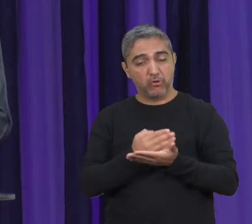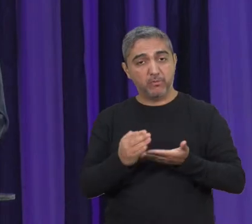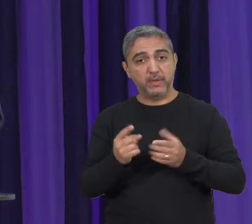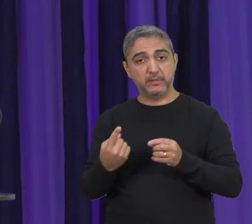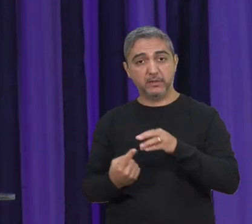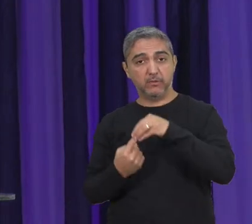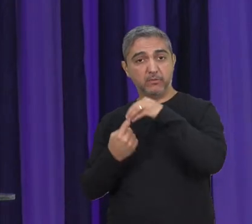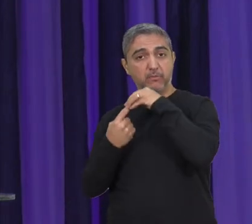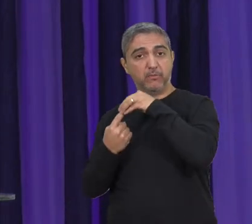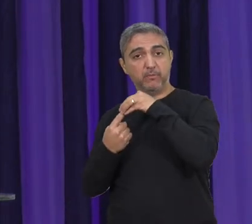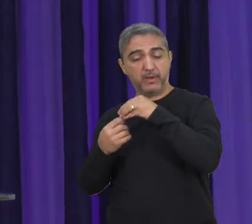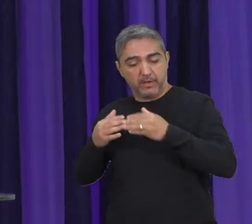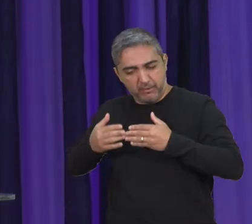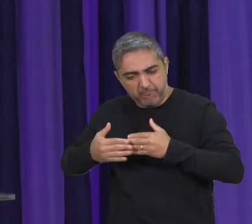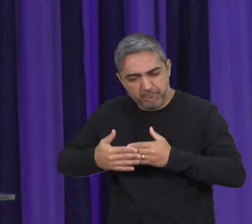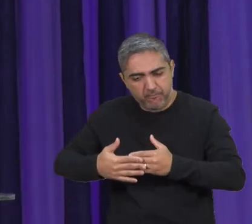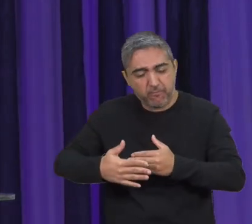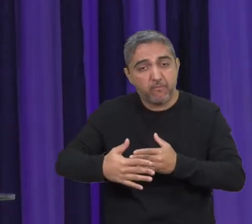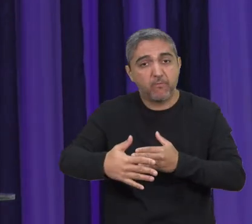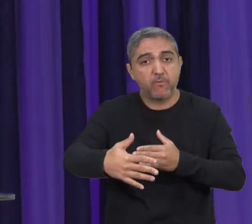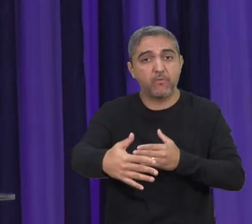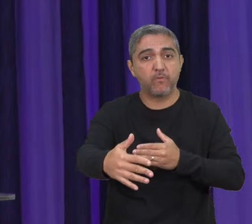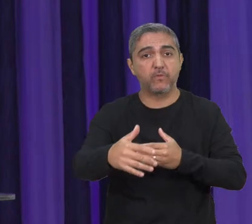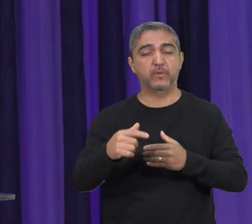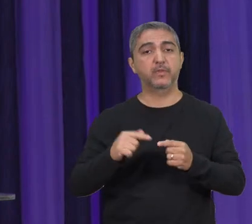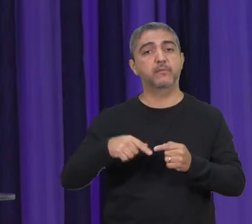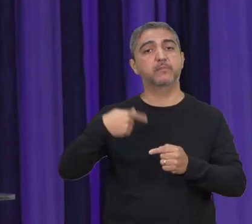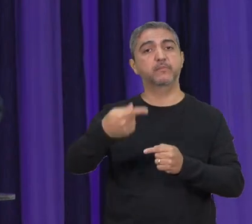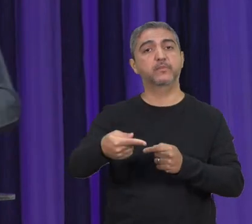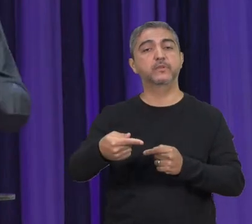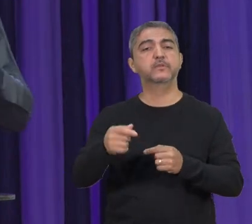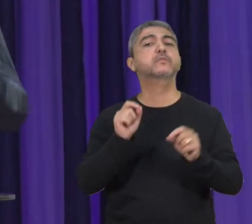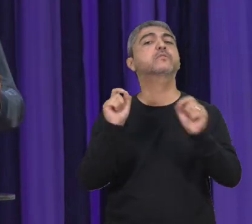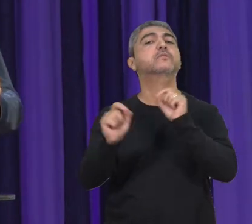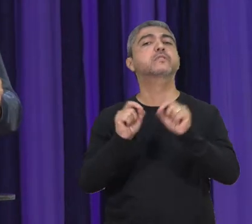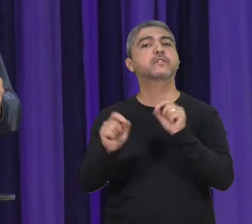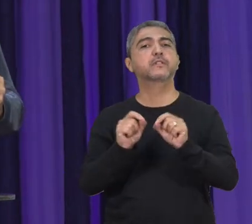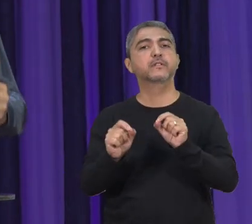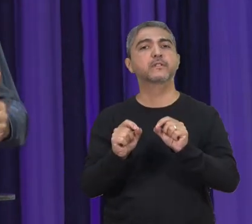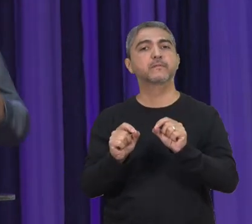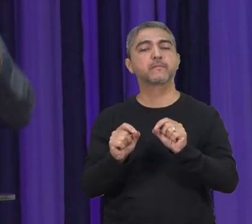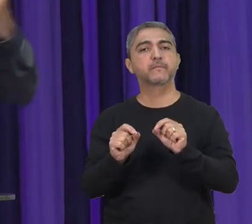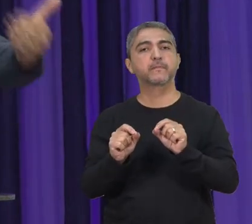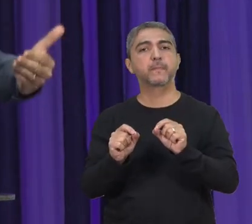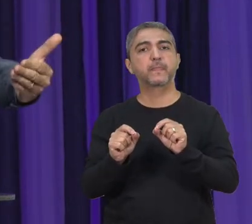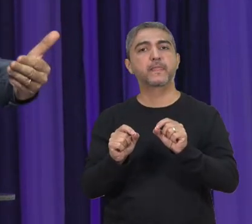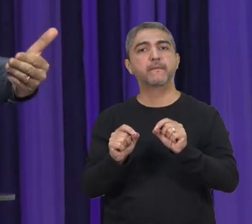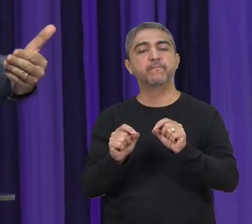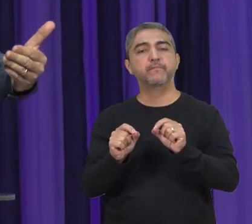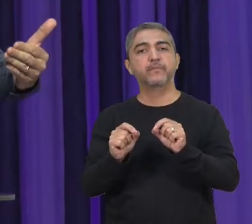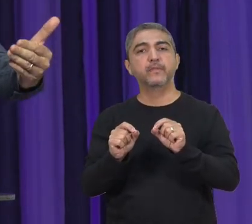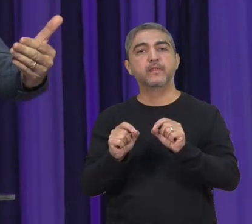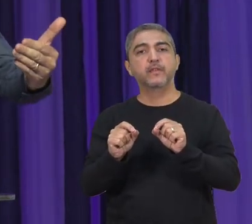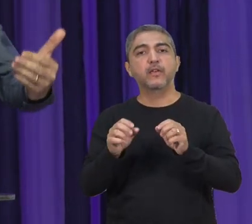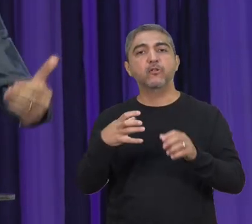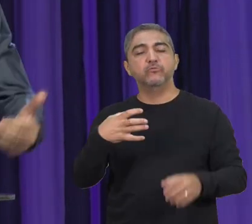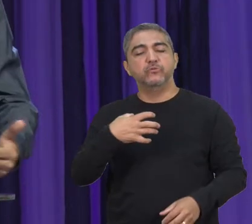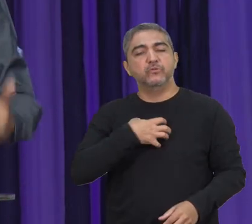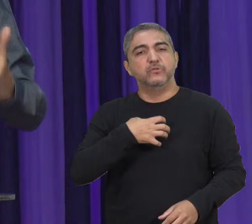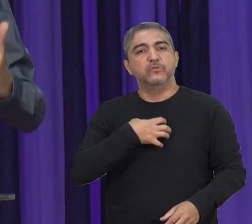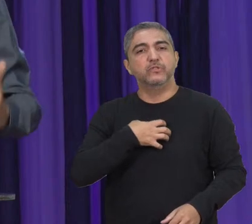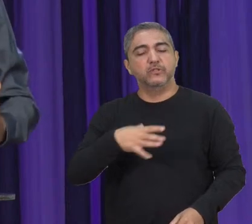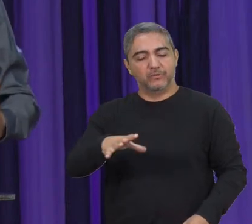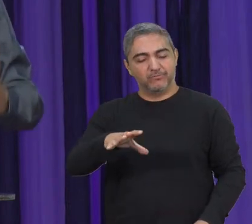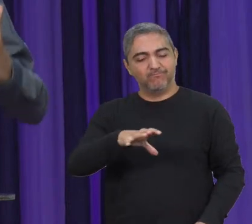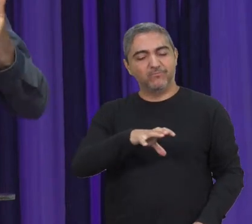na palavra de Deus. Que ação é essa? É a ação de amar.